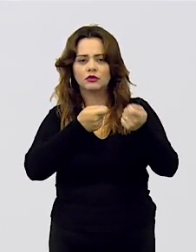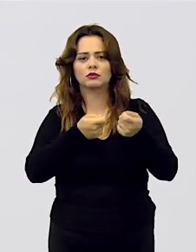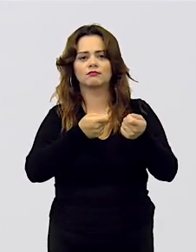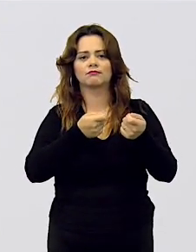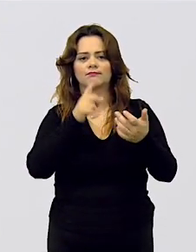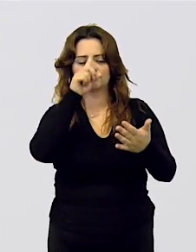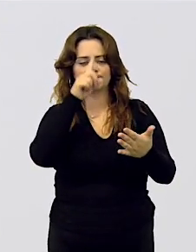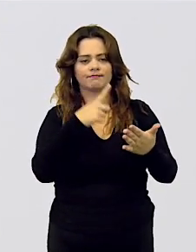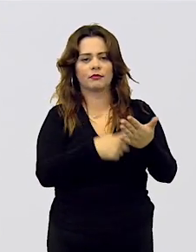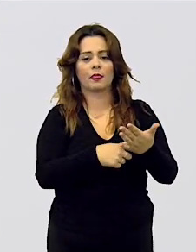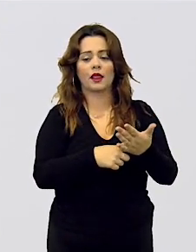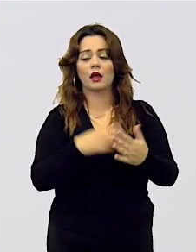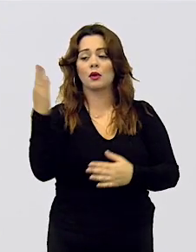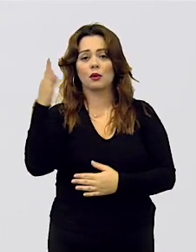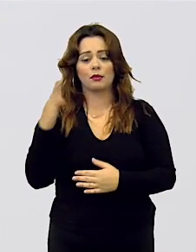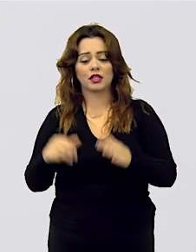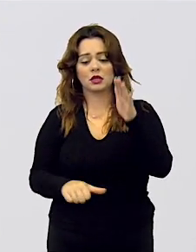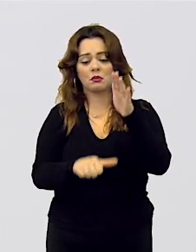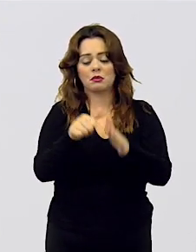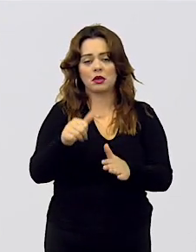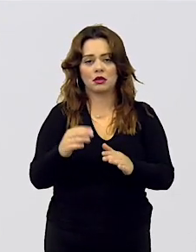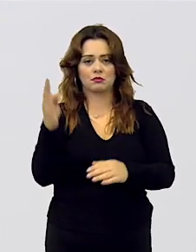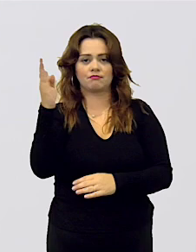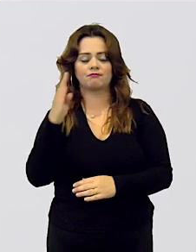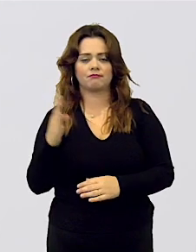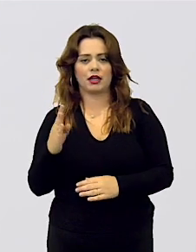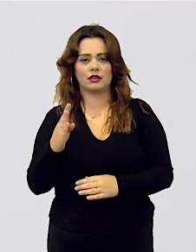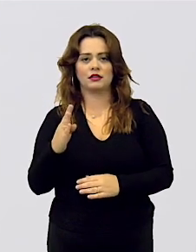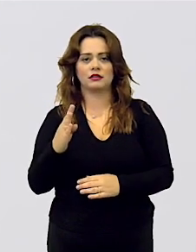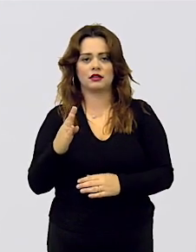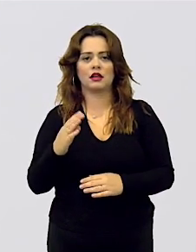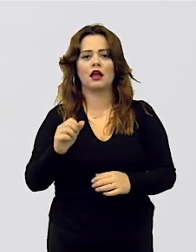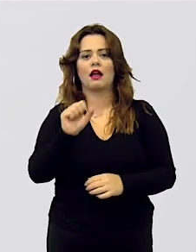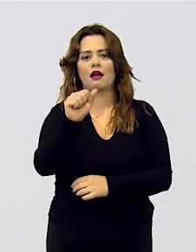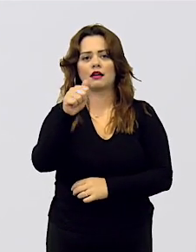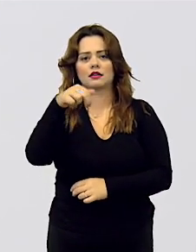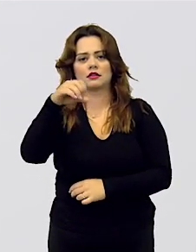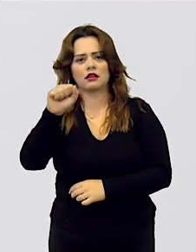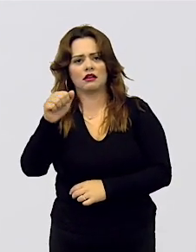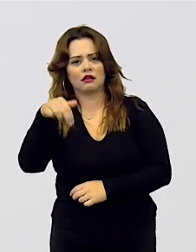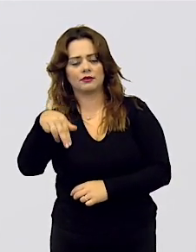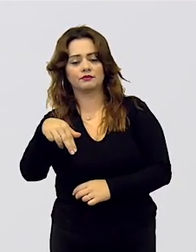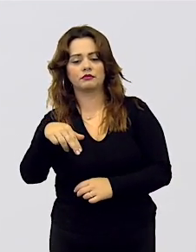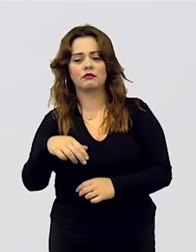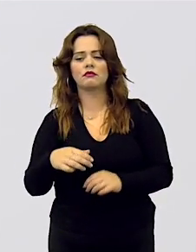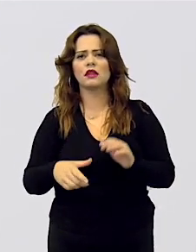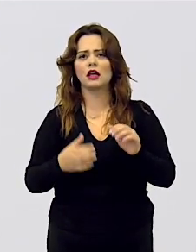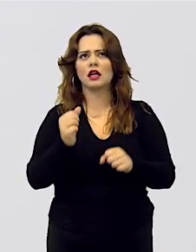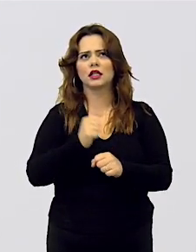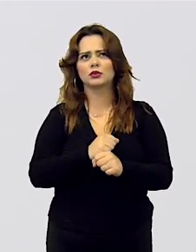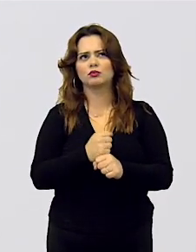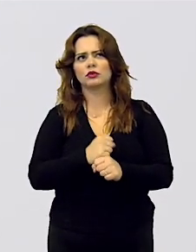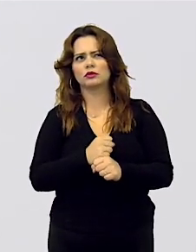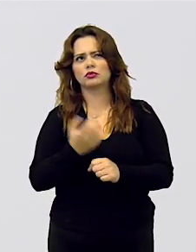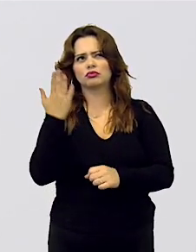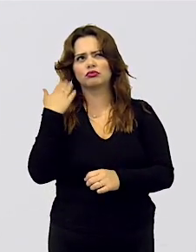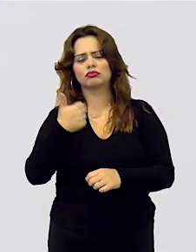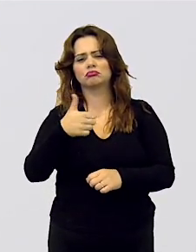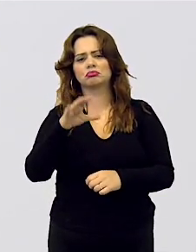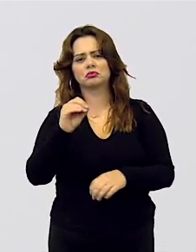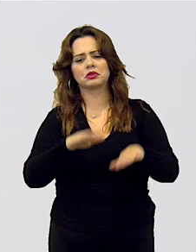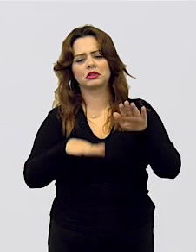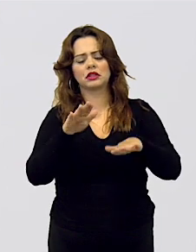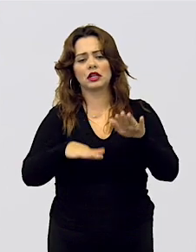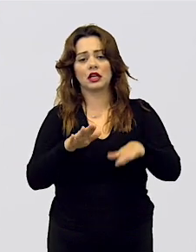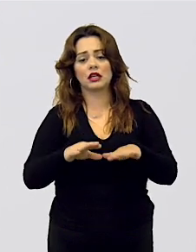latino-americano a obter o status de parceiro do Diálogo setorial da zian 10 anos atrás o Brasil também havia sido o primeiro país